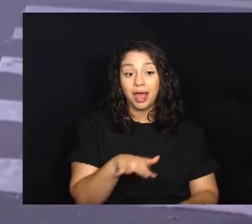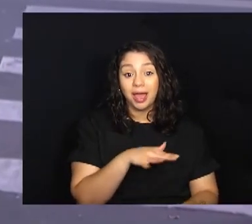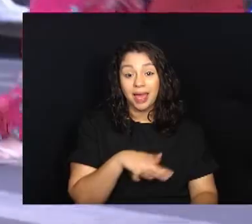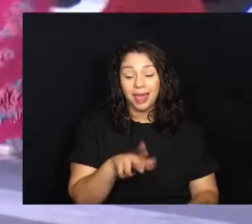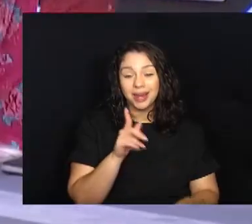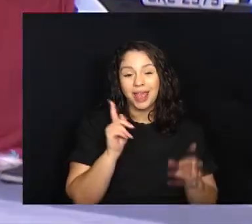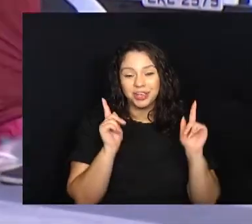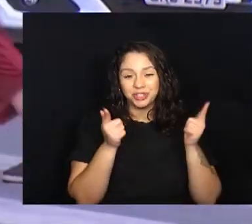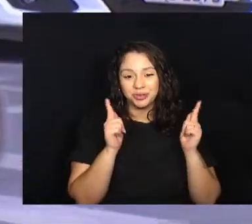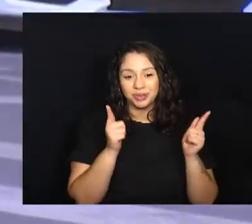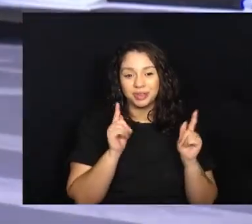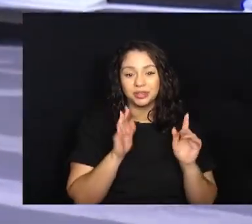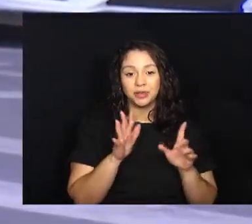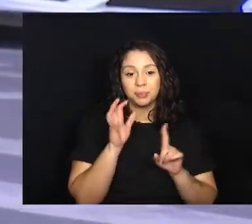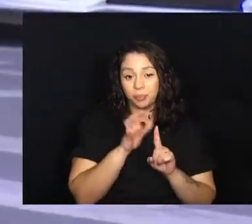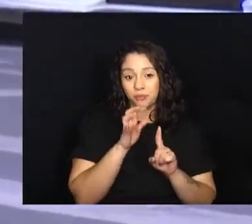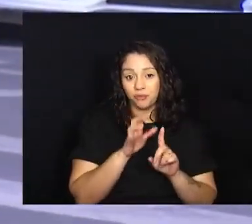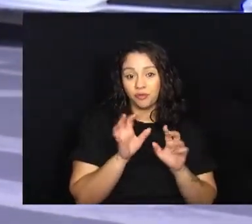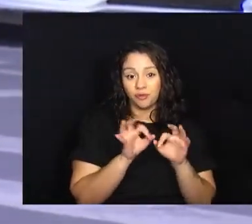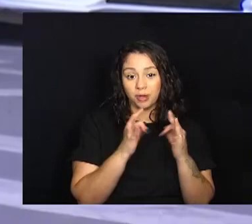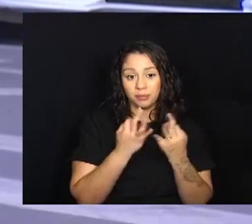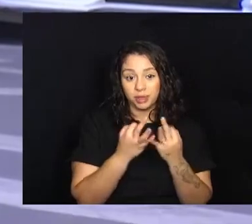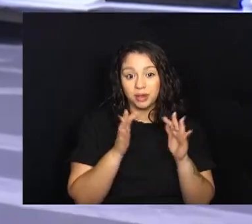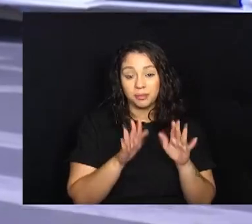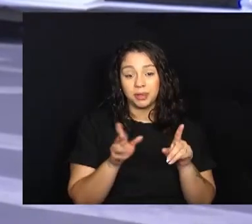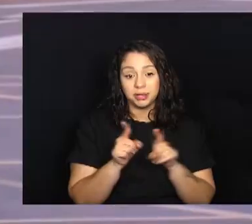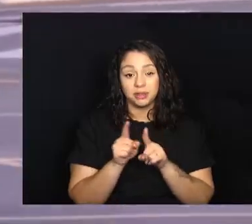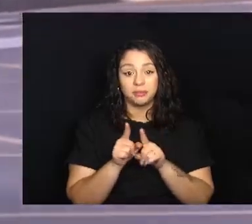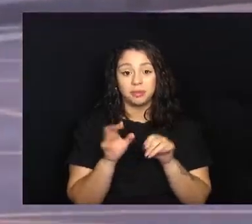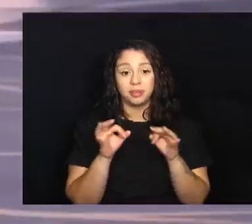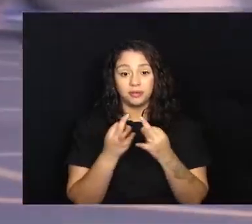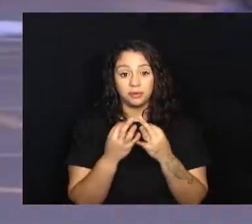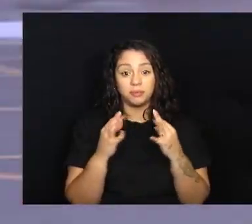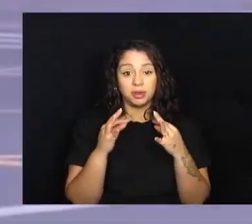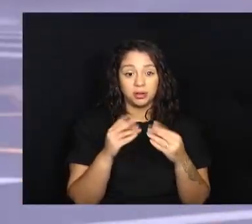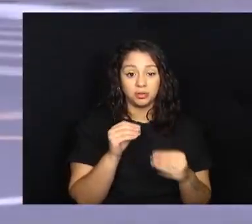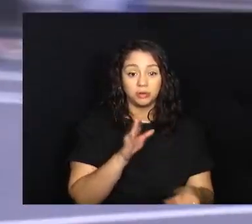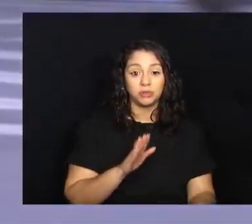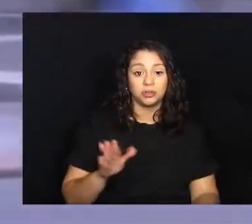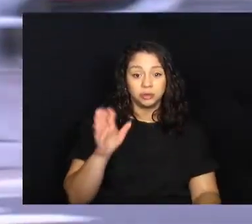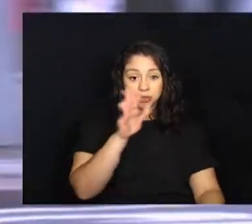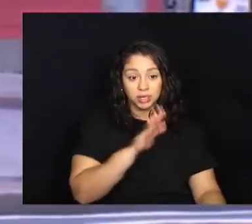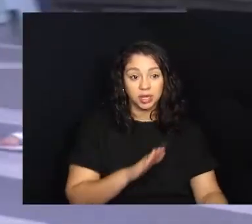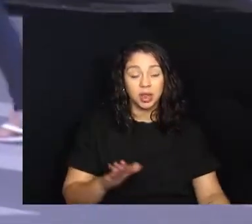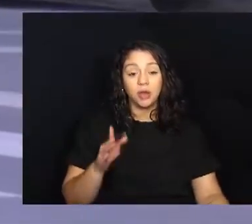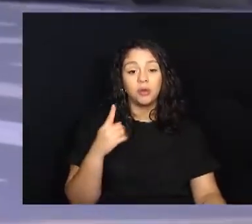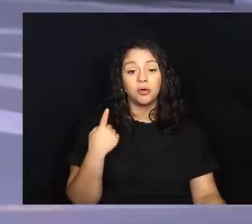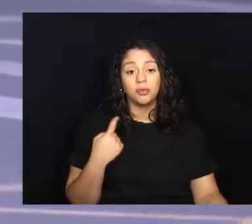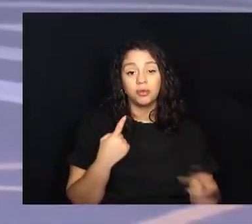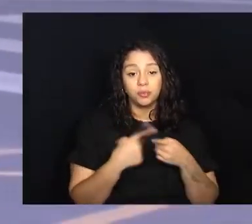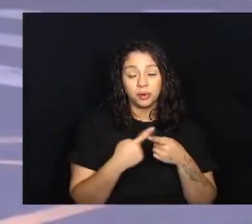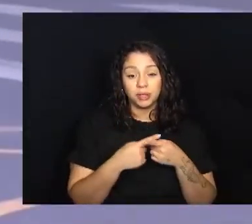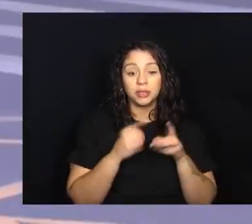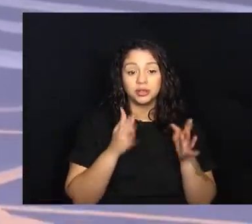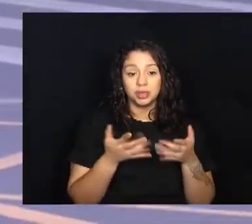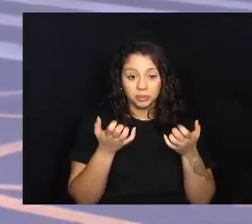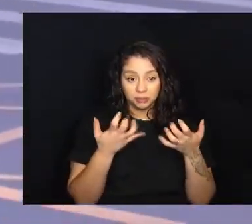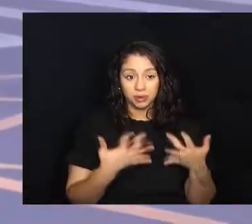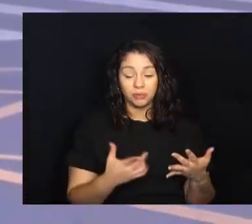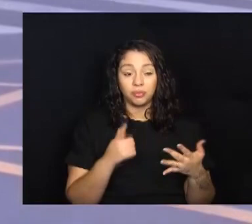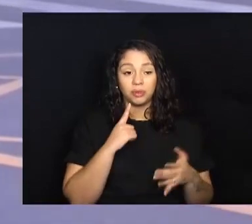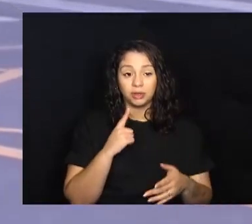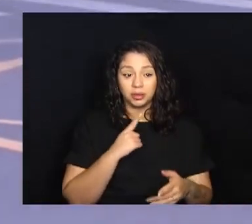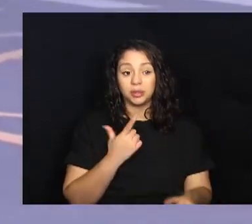só afetar a família deles, mas a família de todos no geral, porque, como você disse, causa